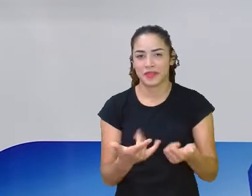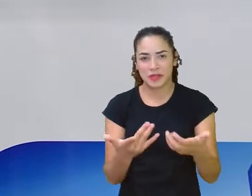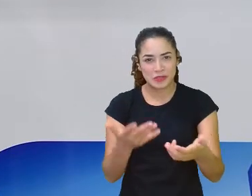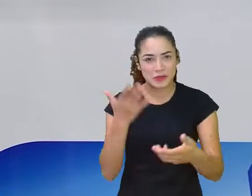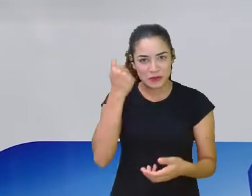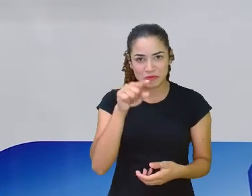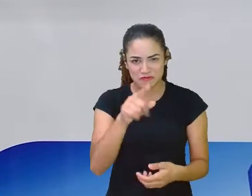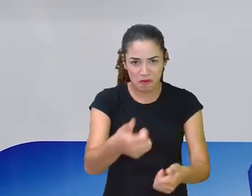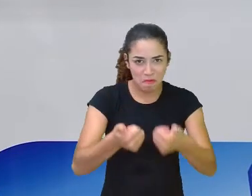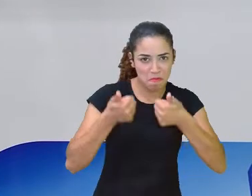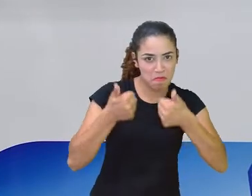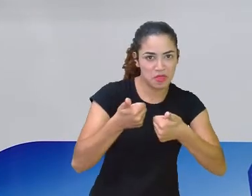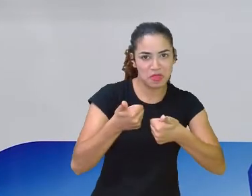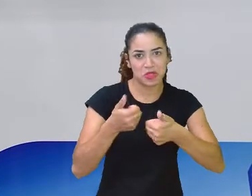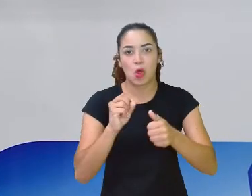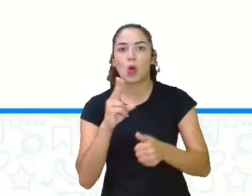viu?